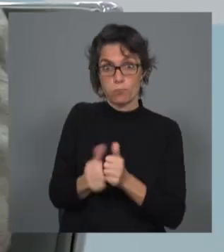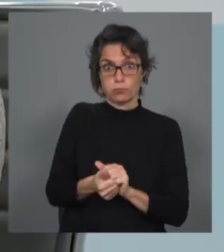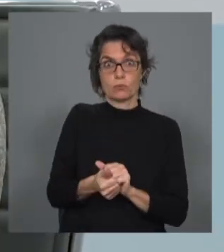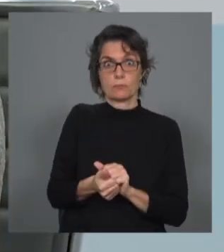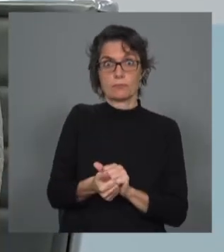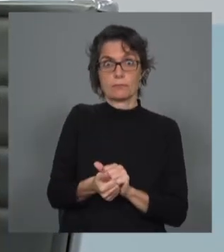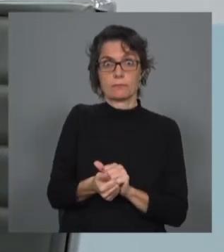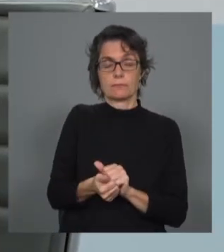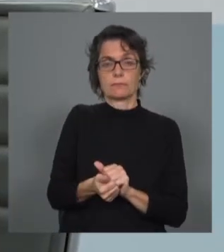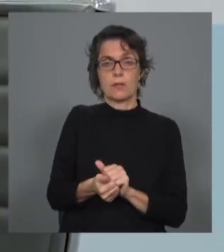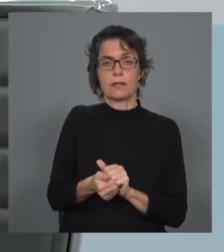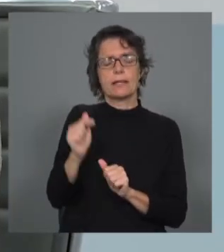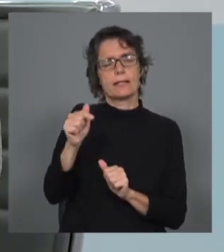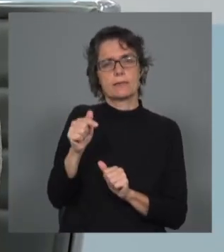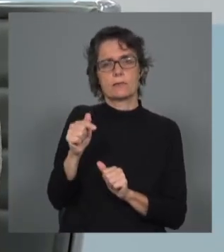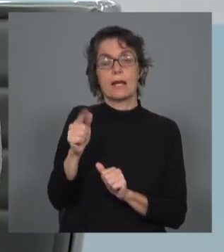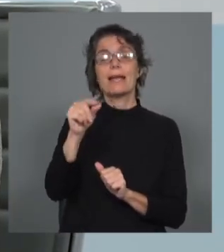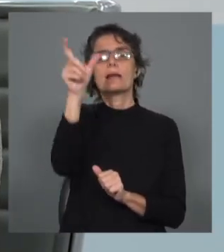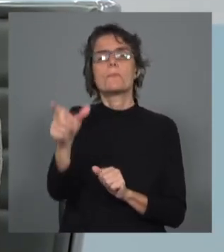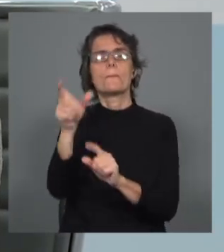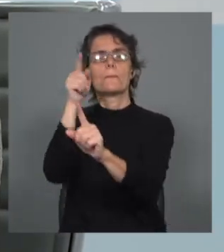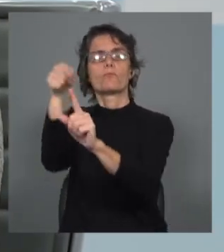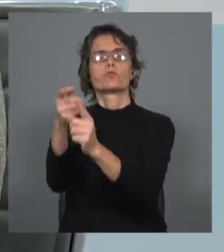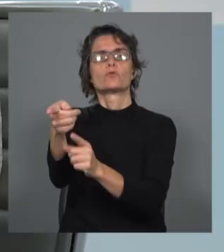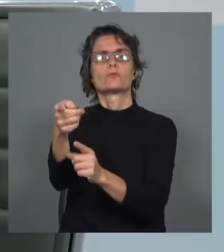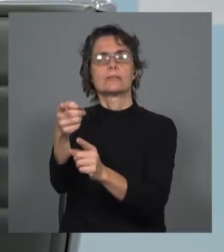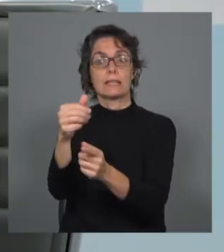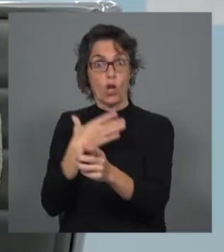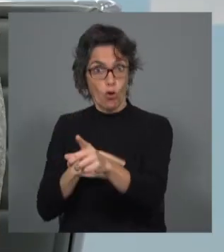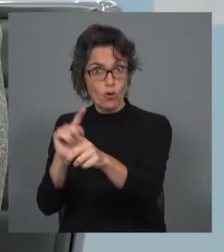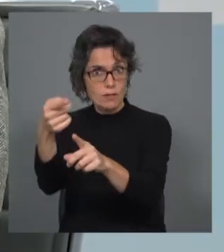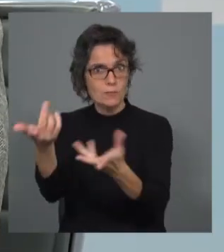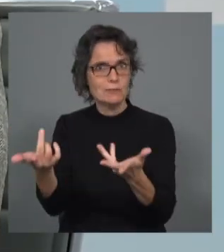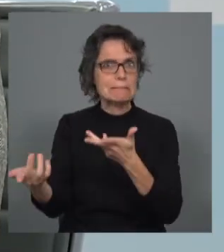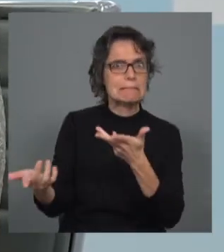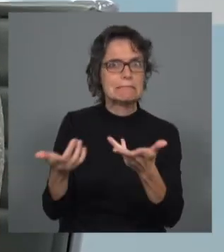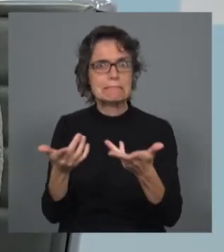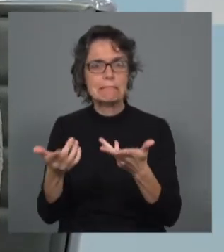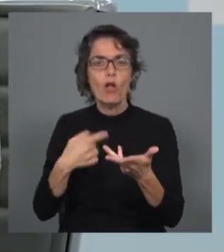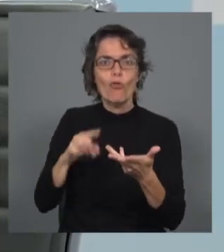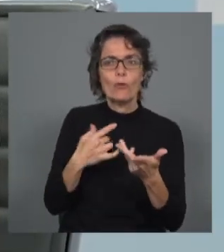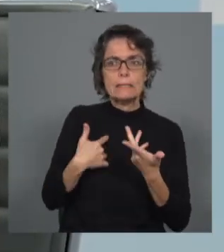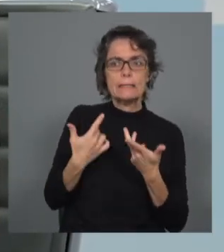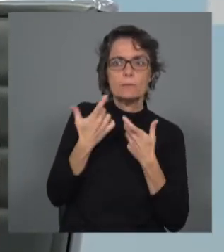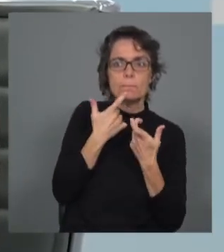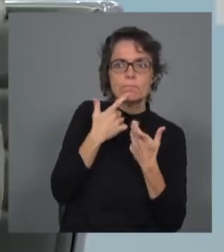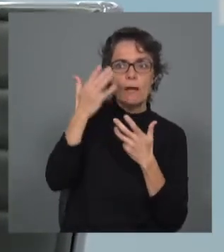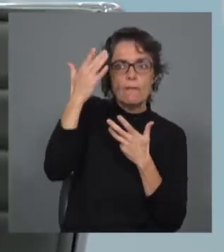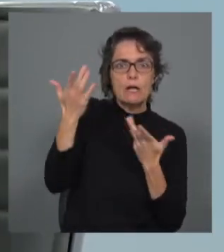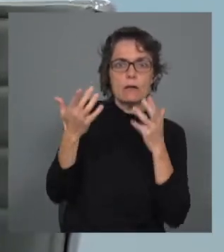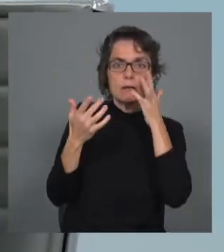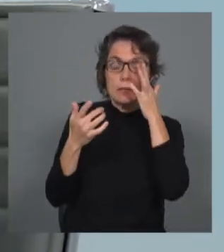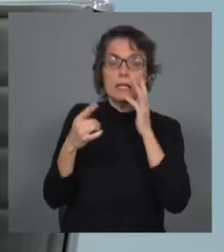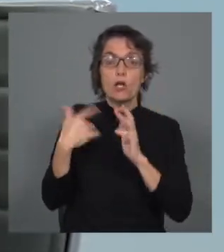e, sobretudo, na sua relação com os leitores. Portanto, o que depende deles é fazer um jornal melhor ou pior. Nós temos que esclarecer, temos que ajudar. Depois